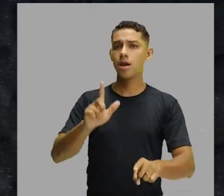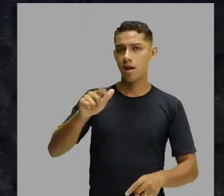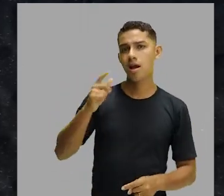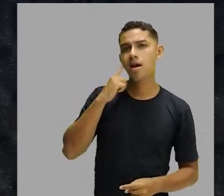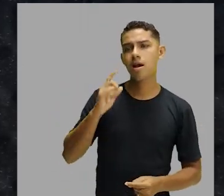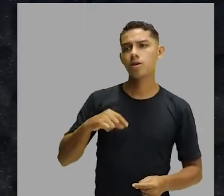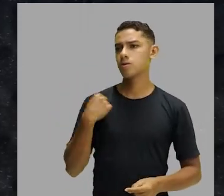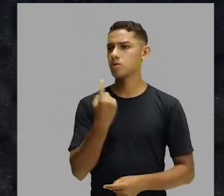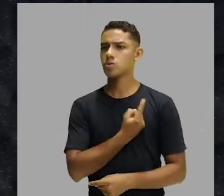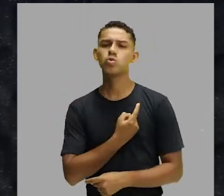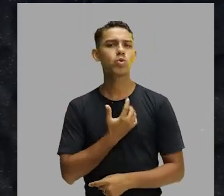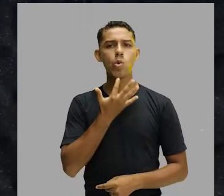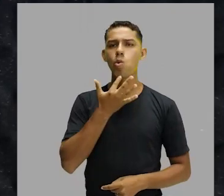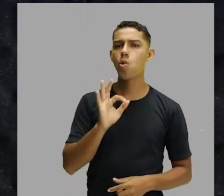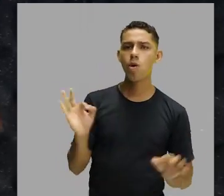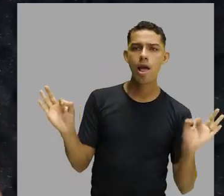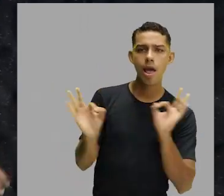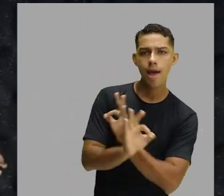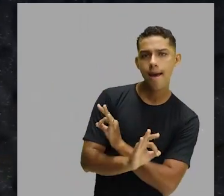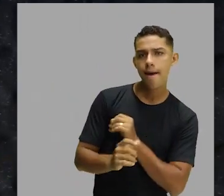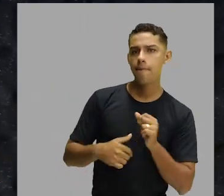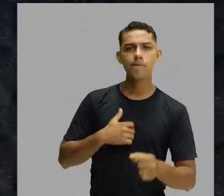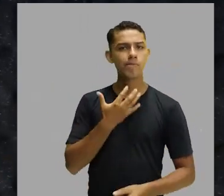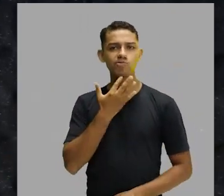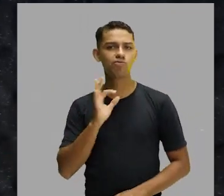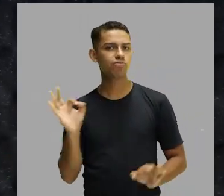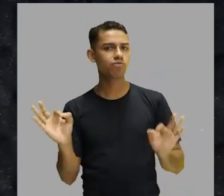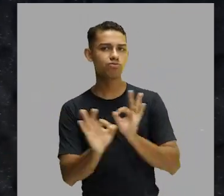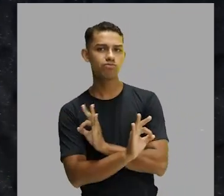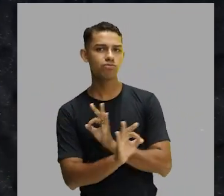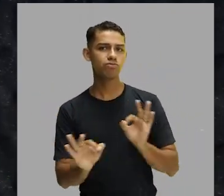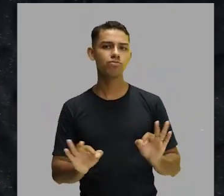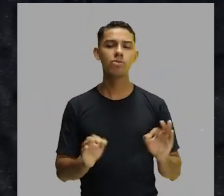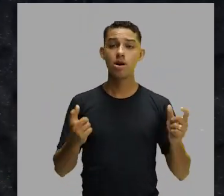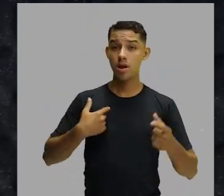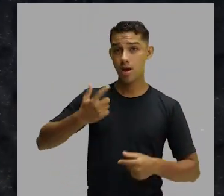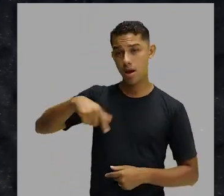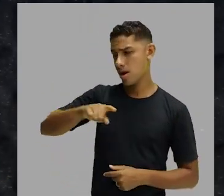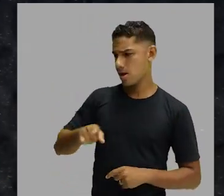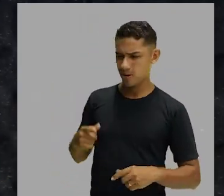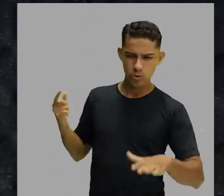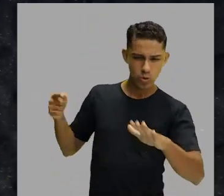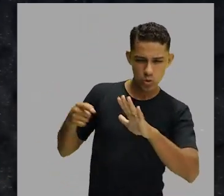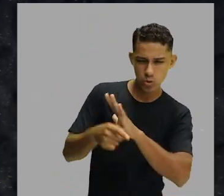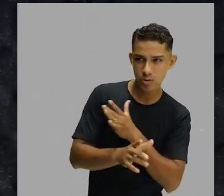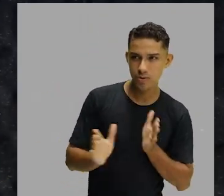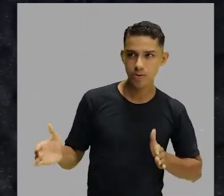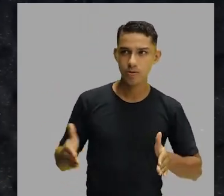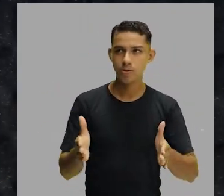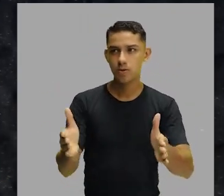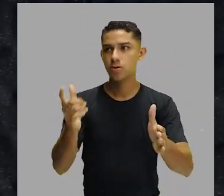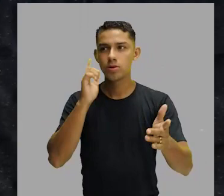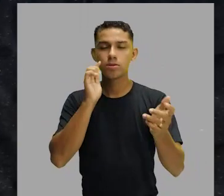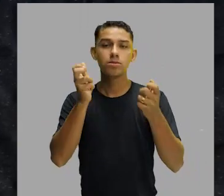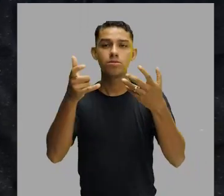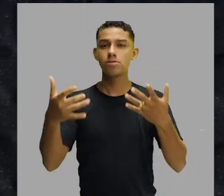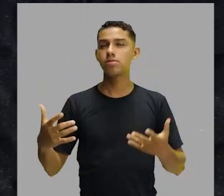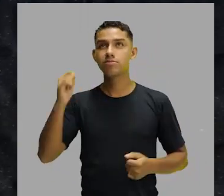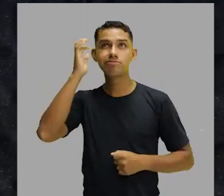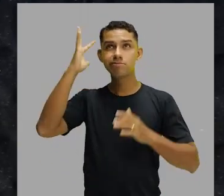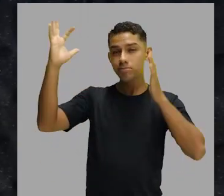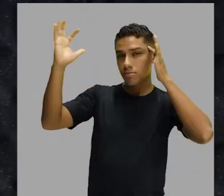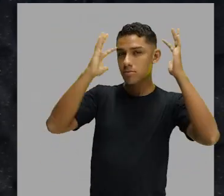não conhece, uma estrada que você não conhece, uma estrada que você não explora, a gente vai falar figuramente